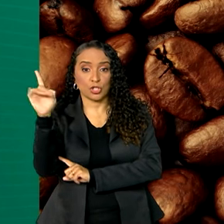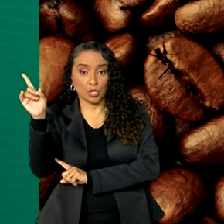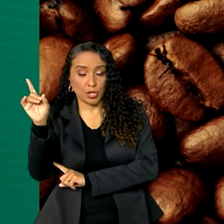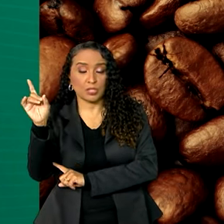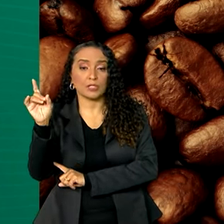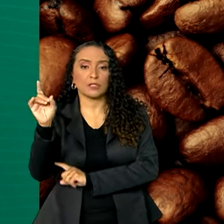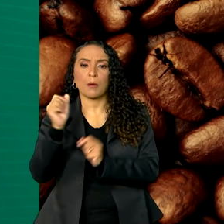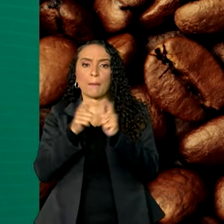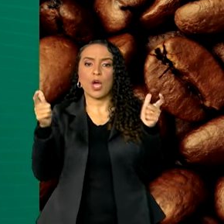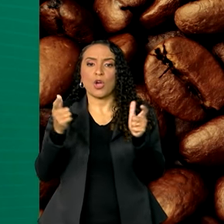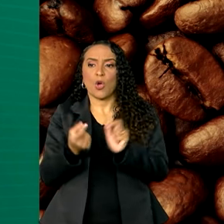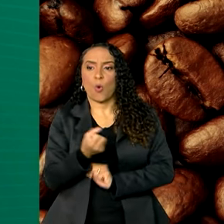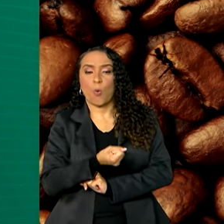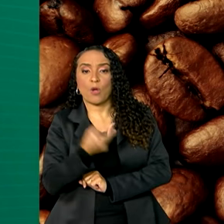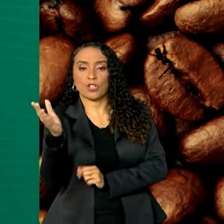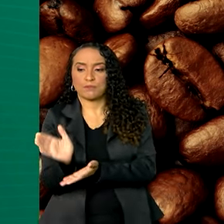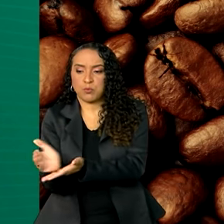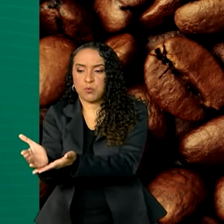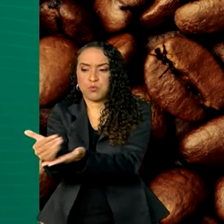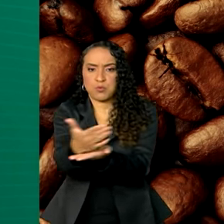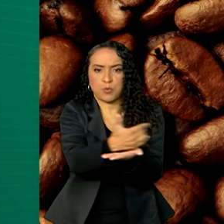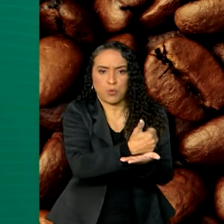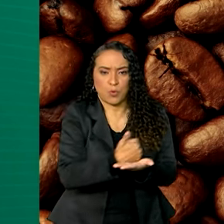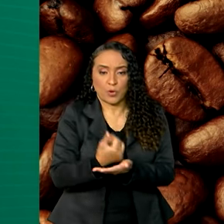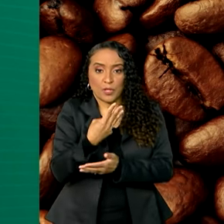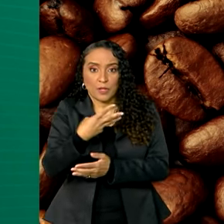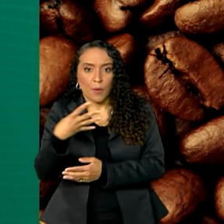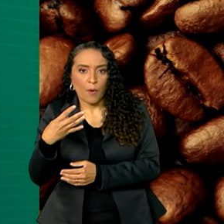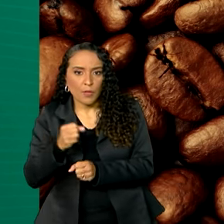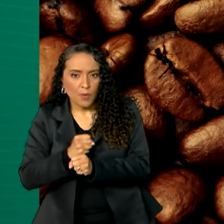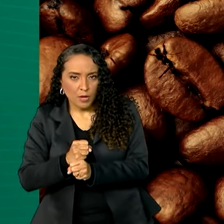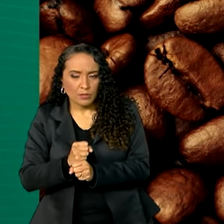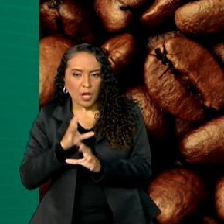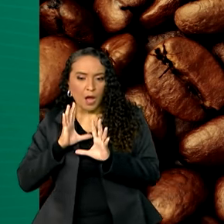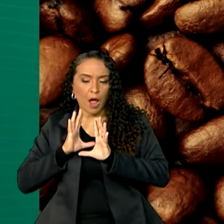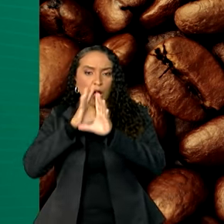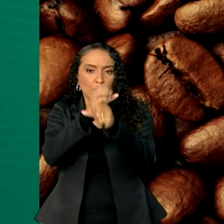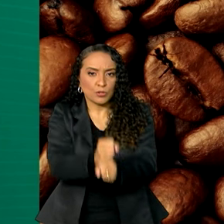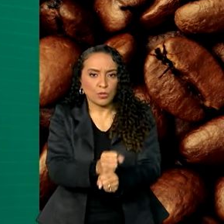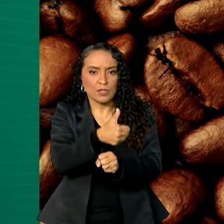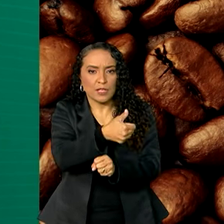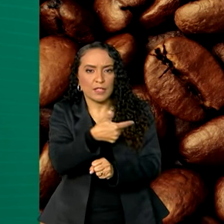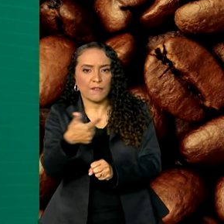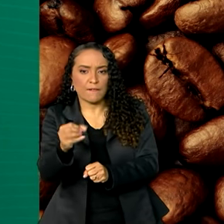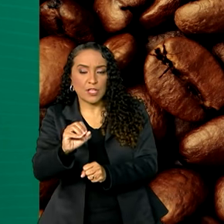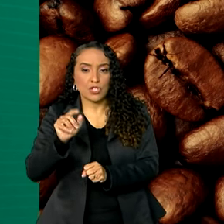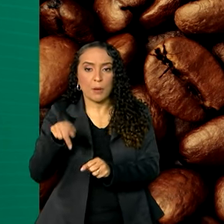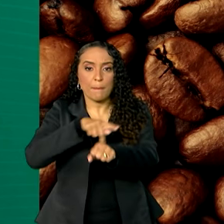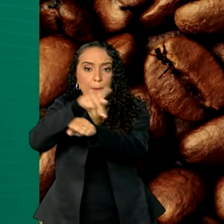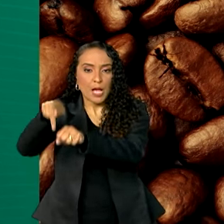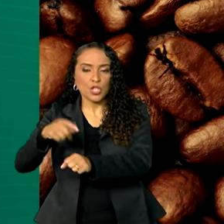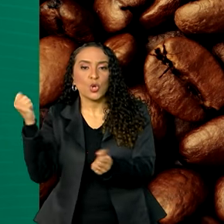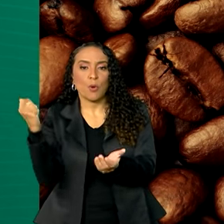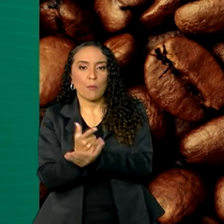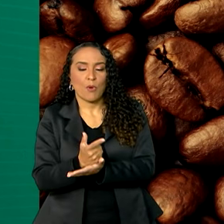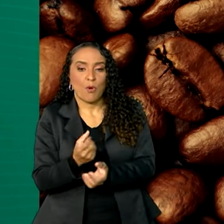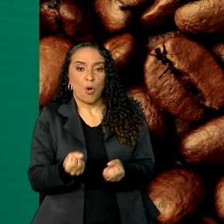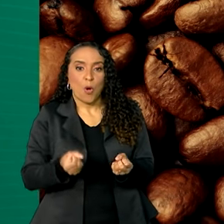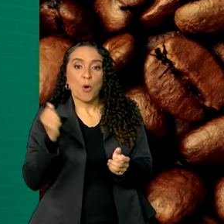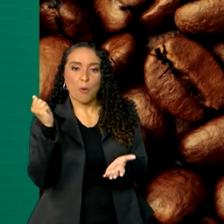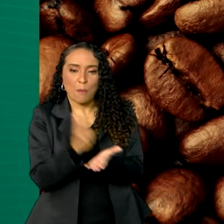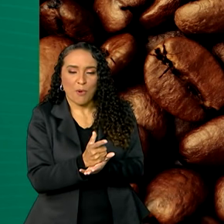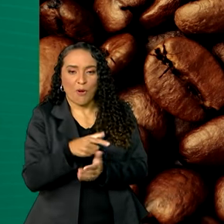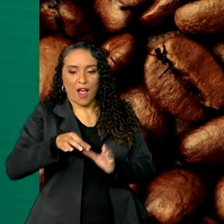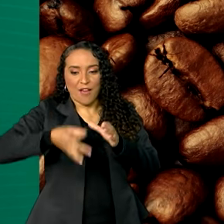dólares, maior volume arrecadado em 34 anos. Ao todo, 120 países compraram o café do Brasil.